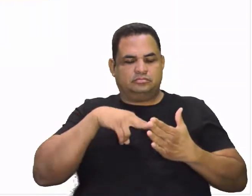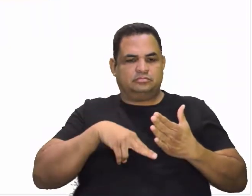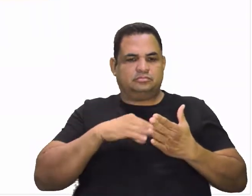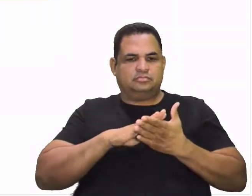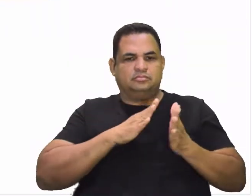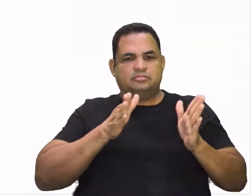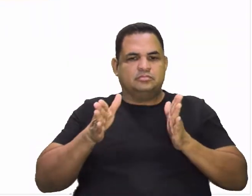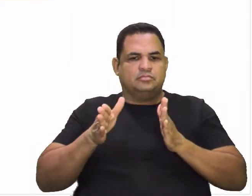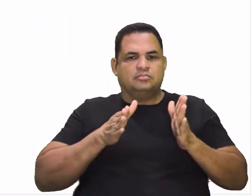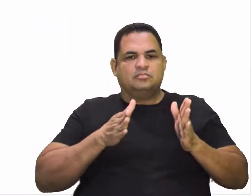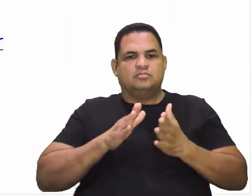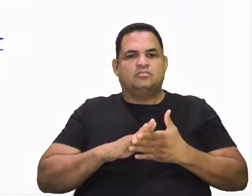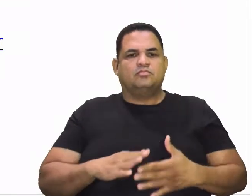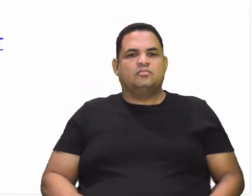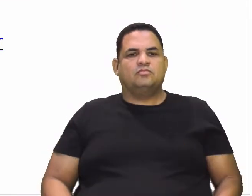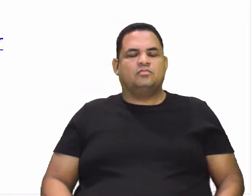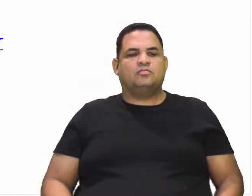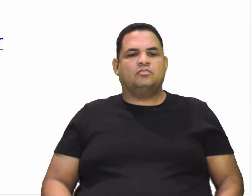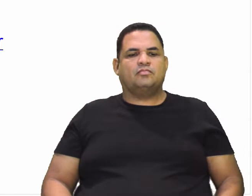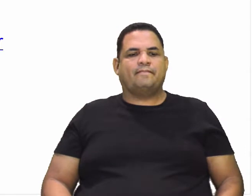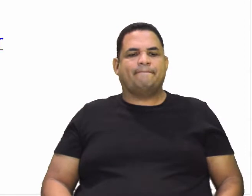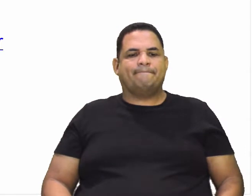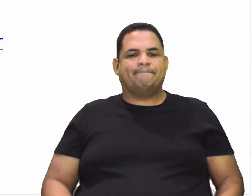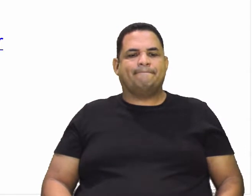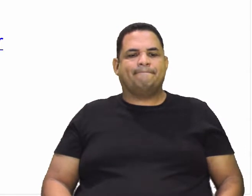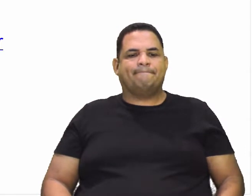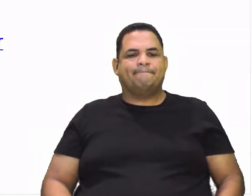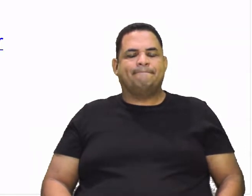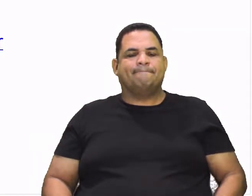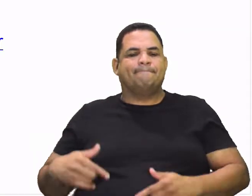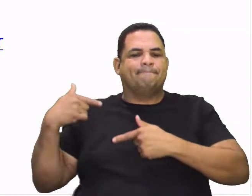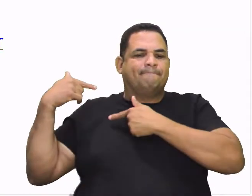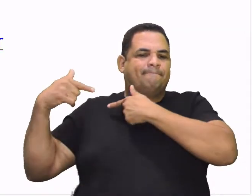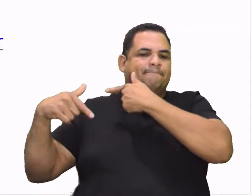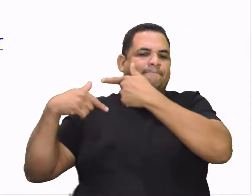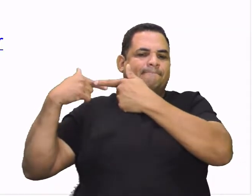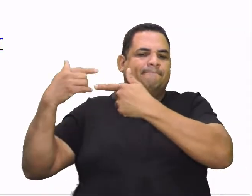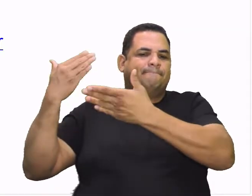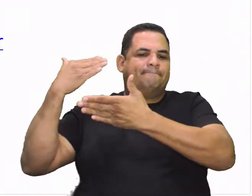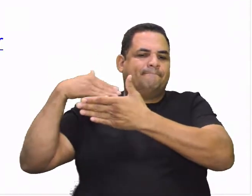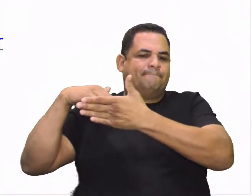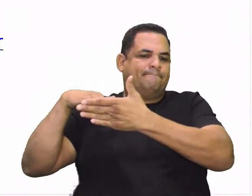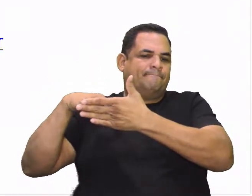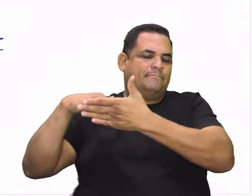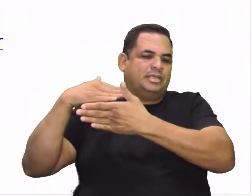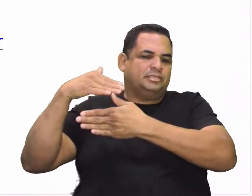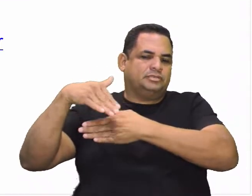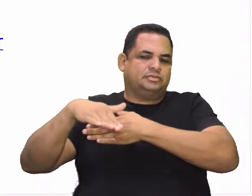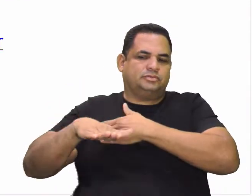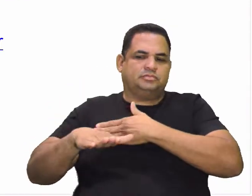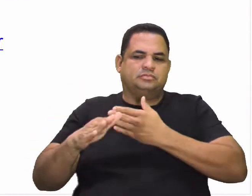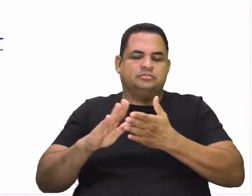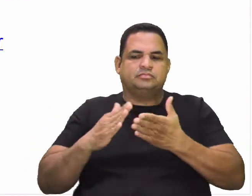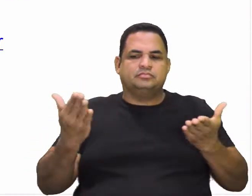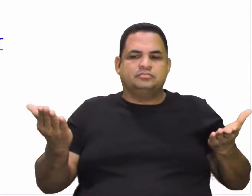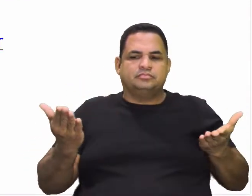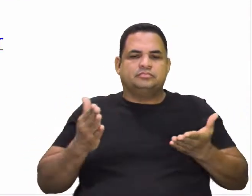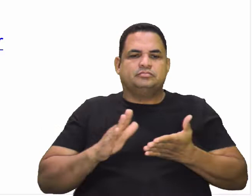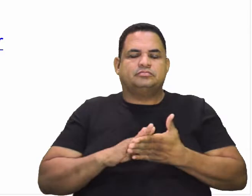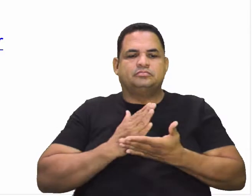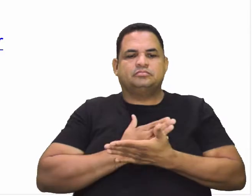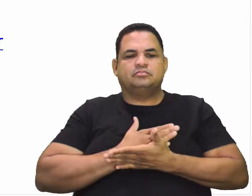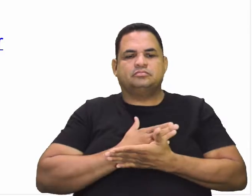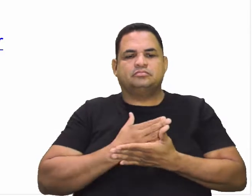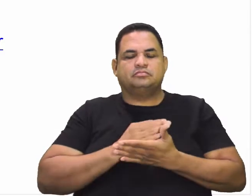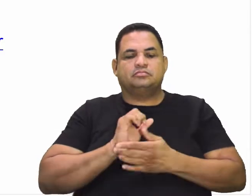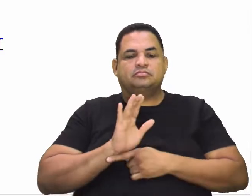esse período chamado pré-história. Por que é chamado pré-história? Em que momento que iria